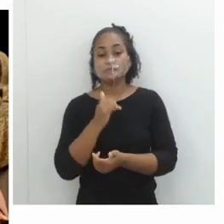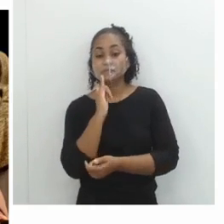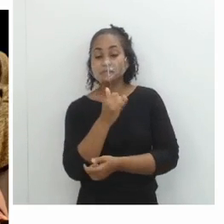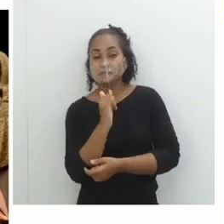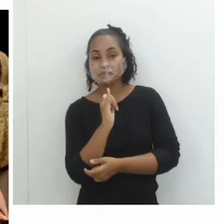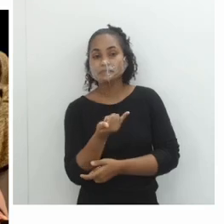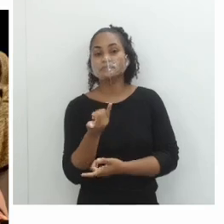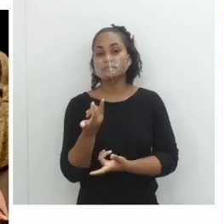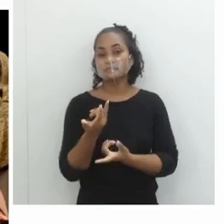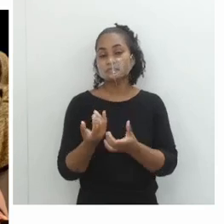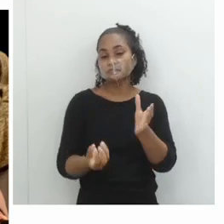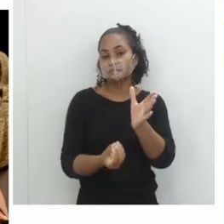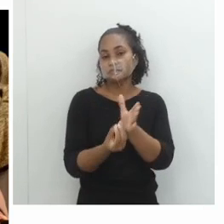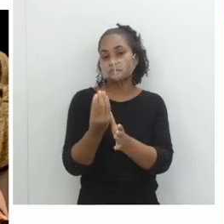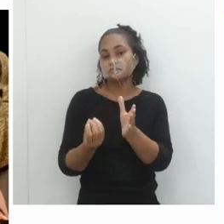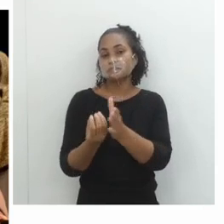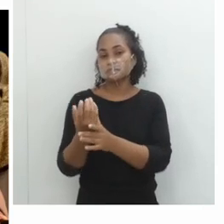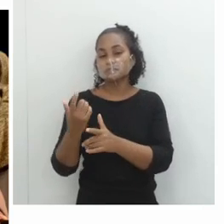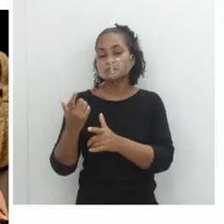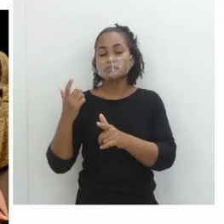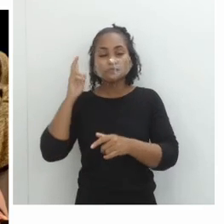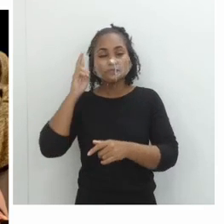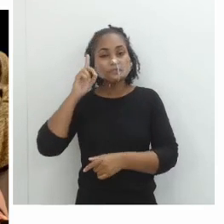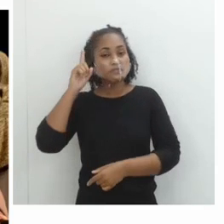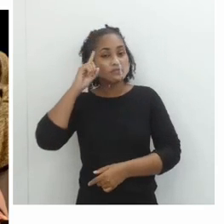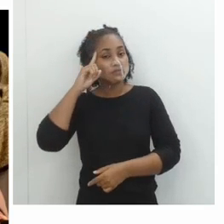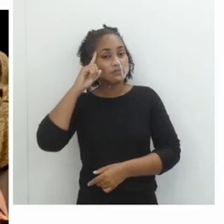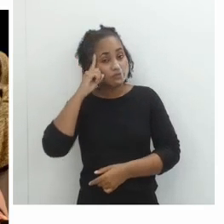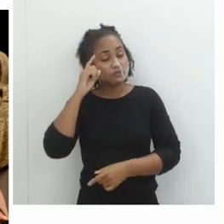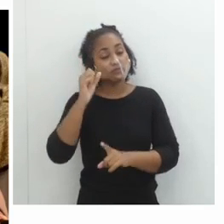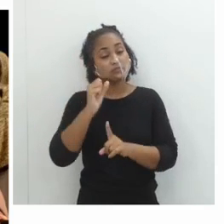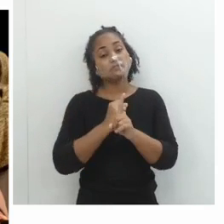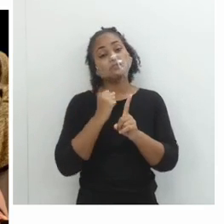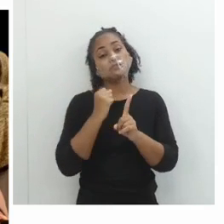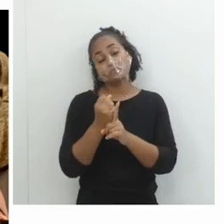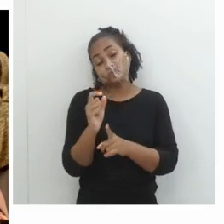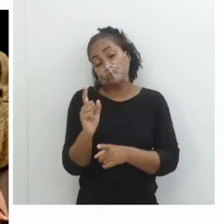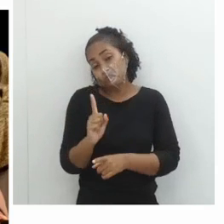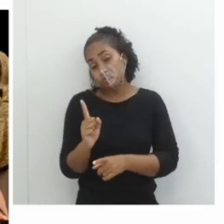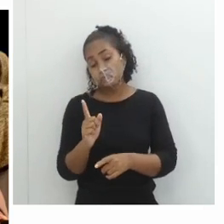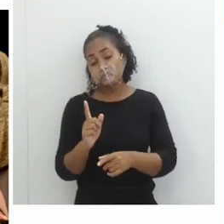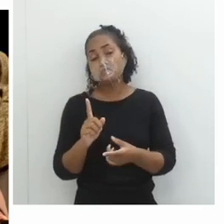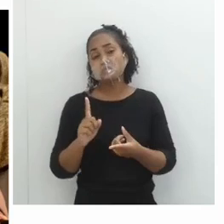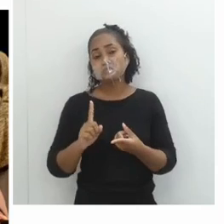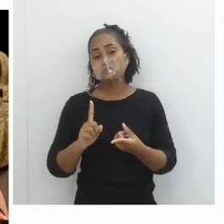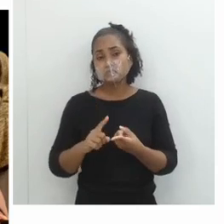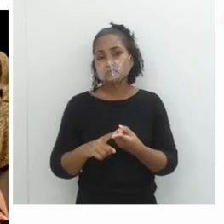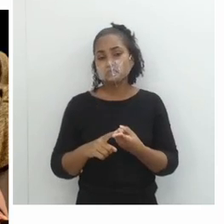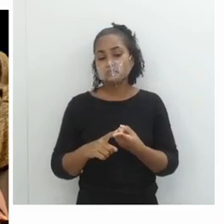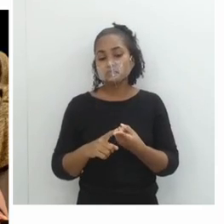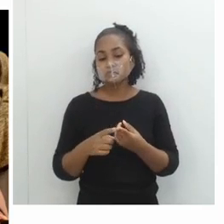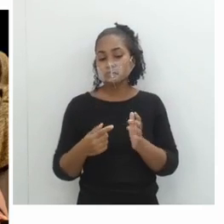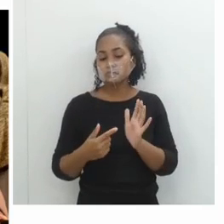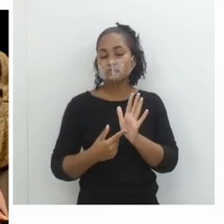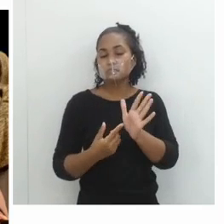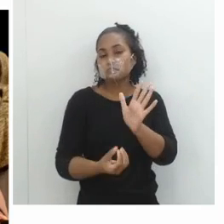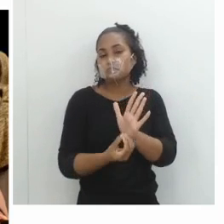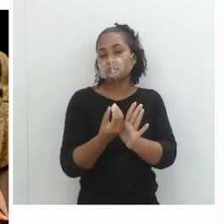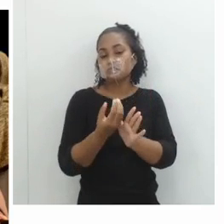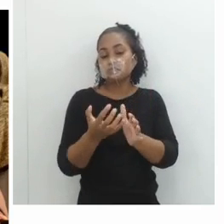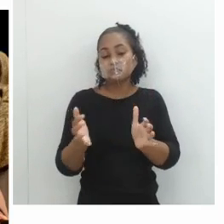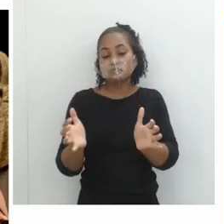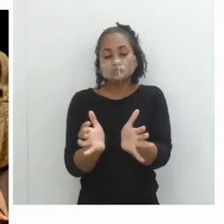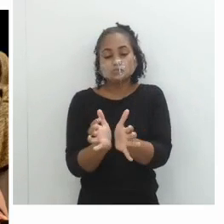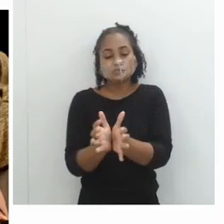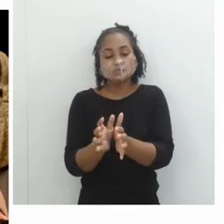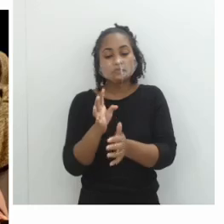histórias que são criadas ou baseadas em situações reais, sociais ou não, que são encenadas para um determinado